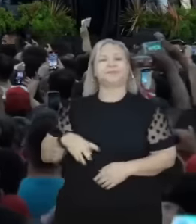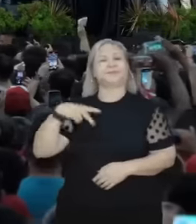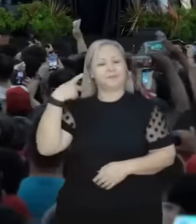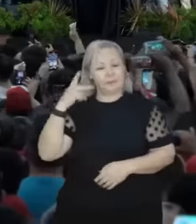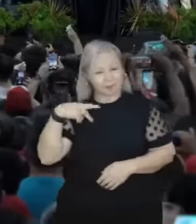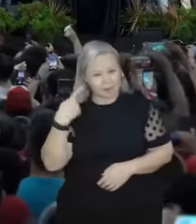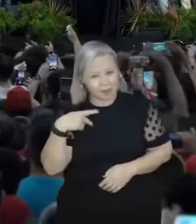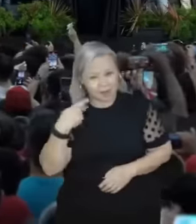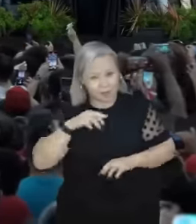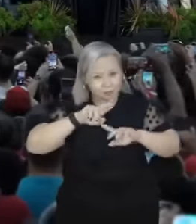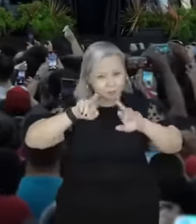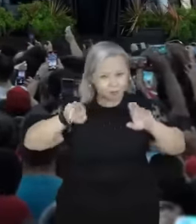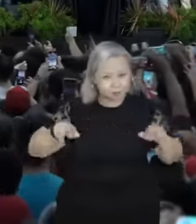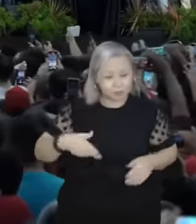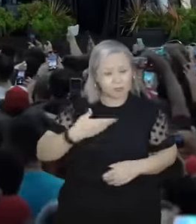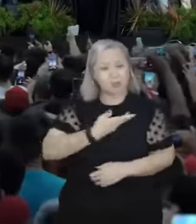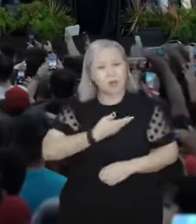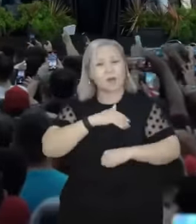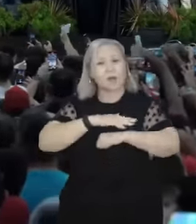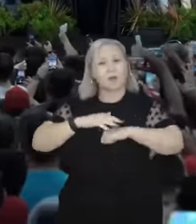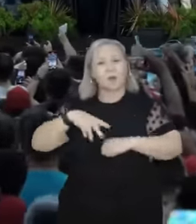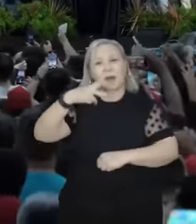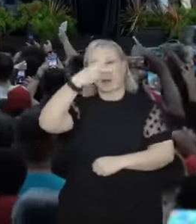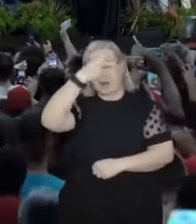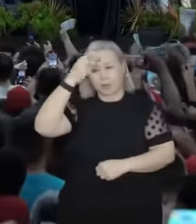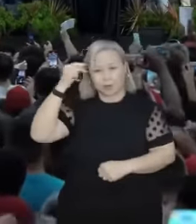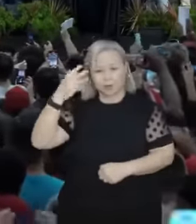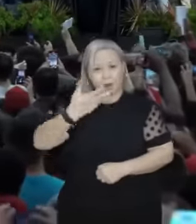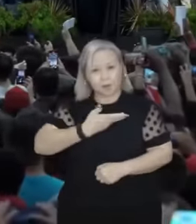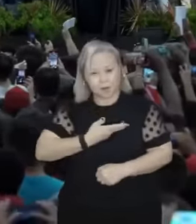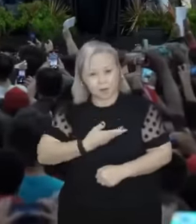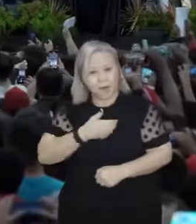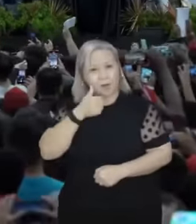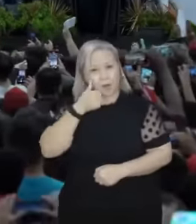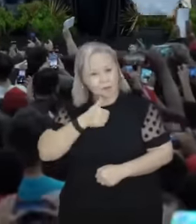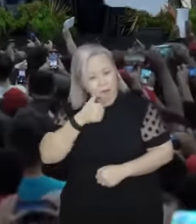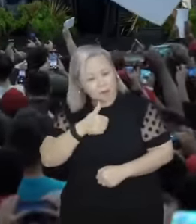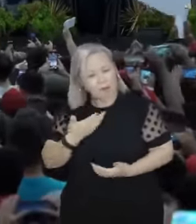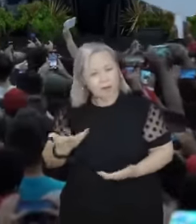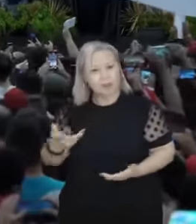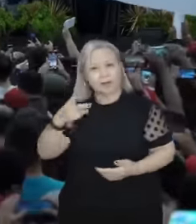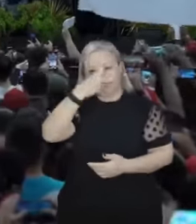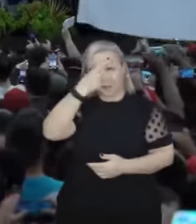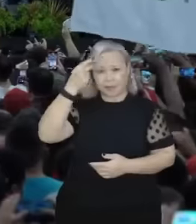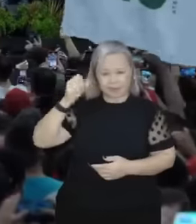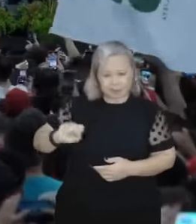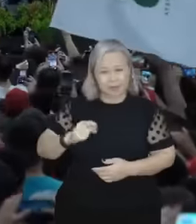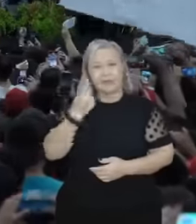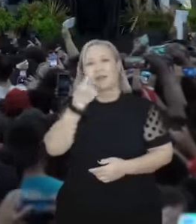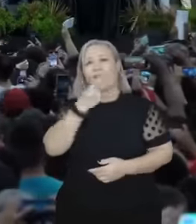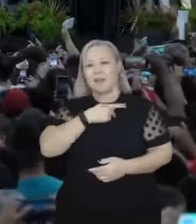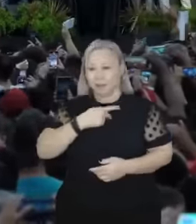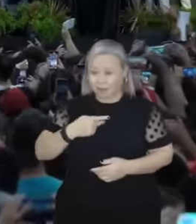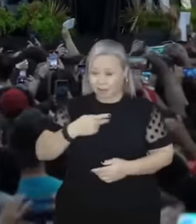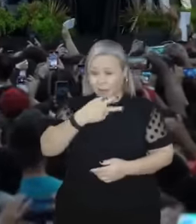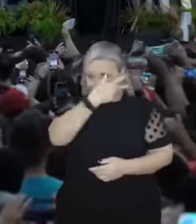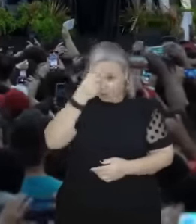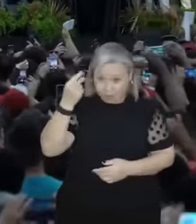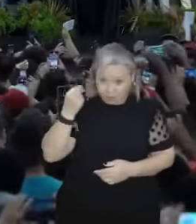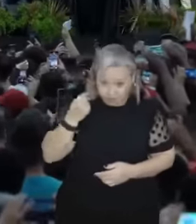companheiros prefeitos e companheiras prefeitas, ex-prefeitos, companheiros